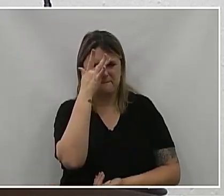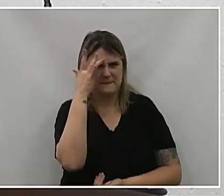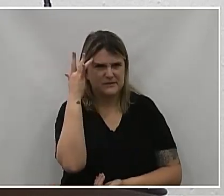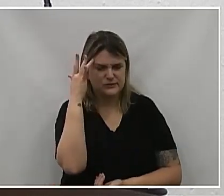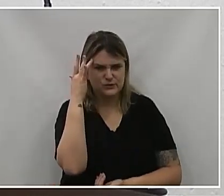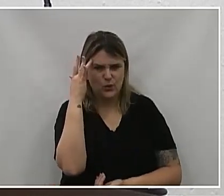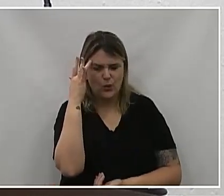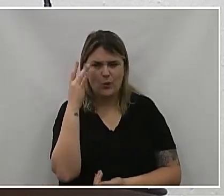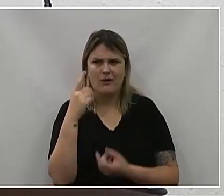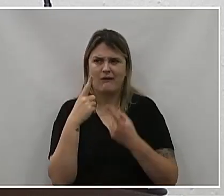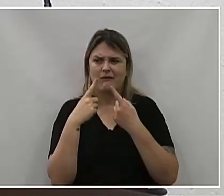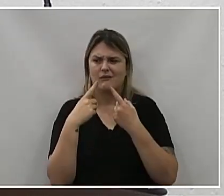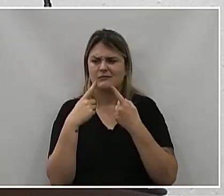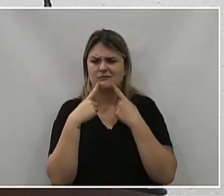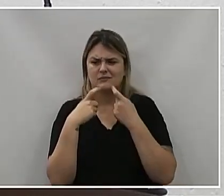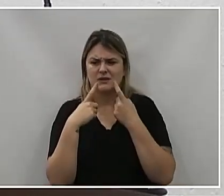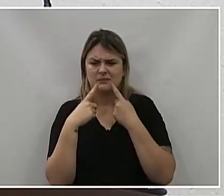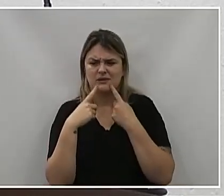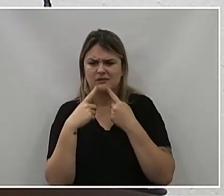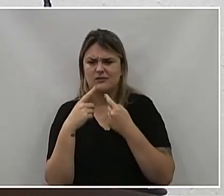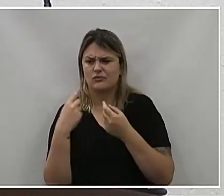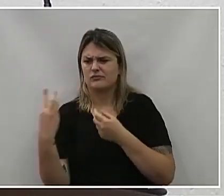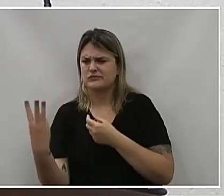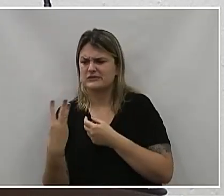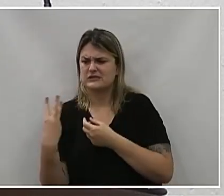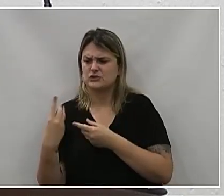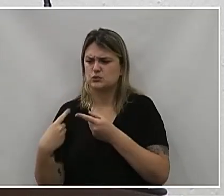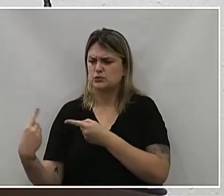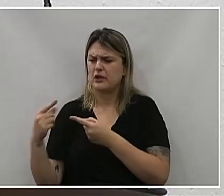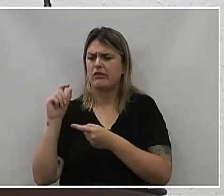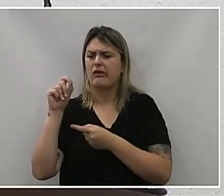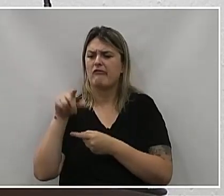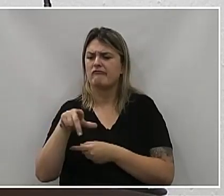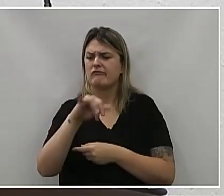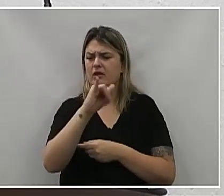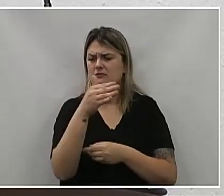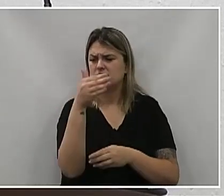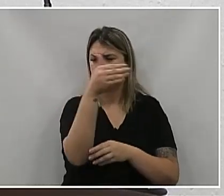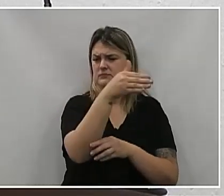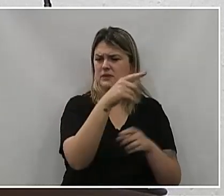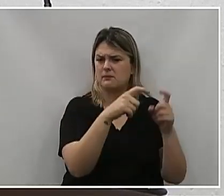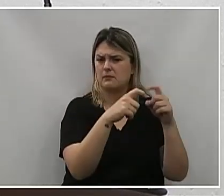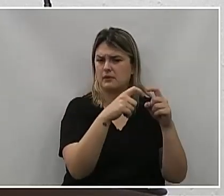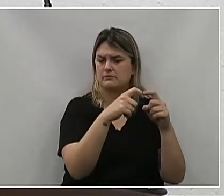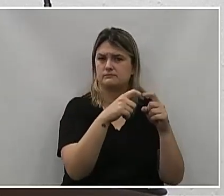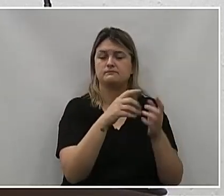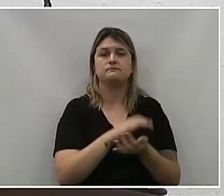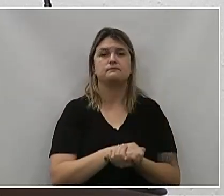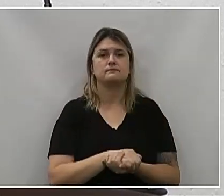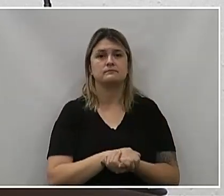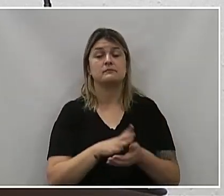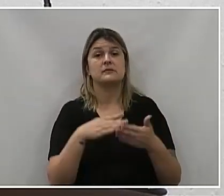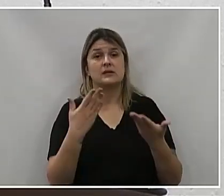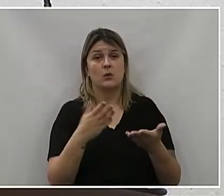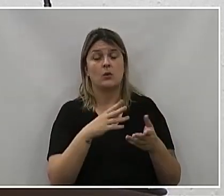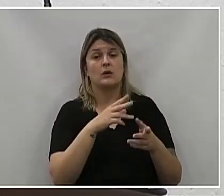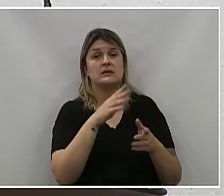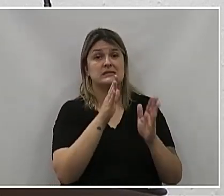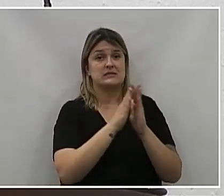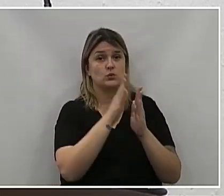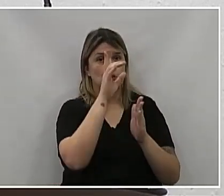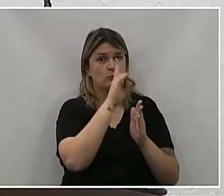eles discutir entre eles quem vai ser atendido e quem não vai ser atendido. E a população mandou um recado para o prefeito de Dona